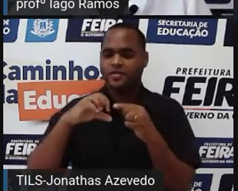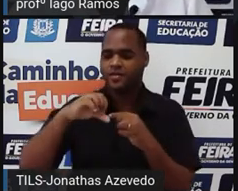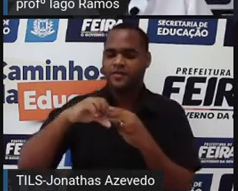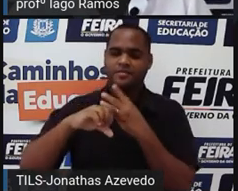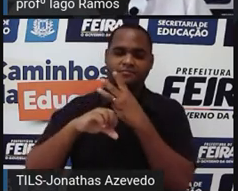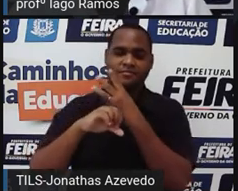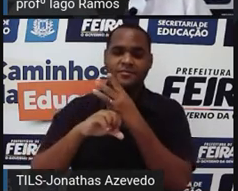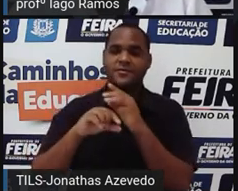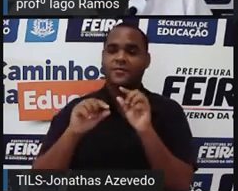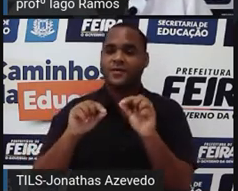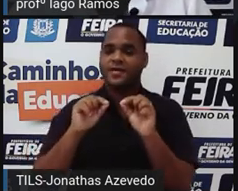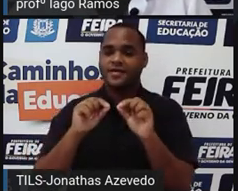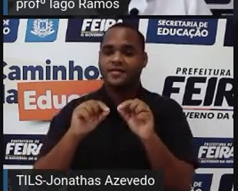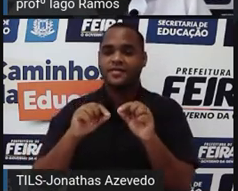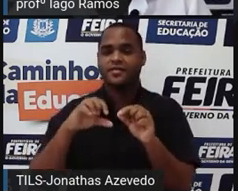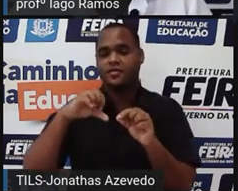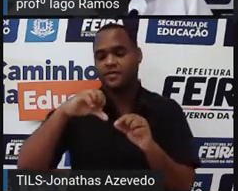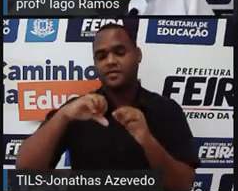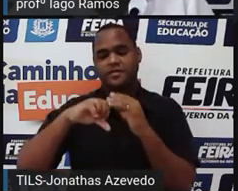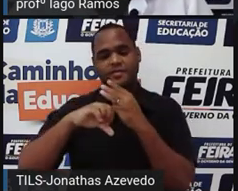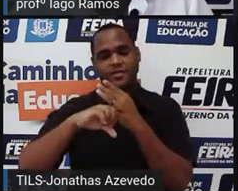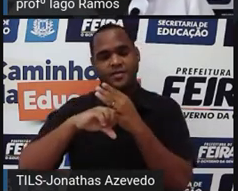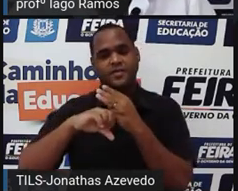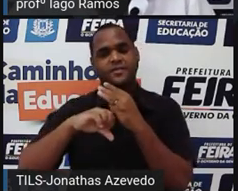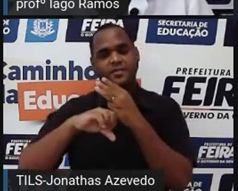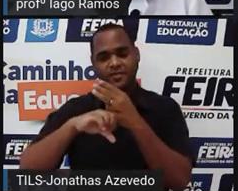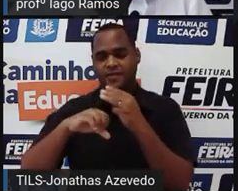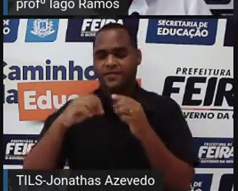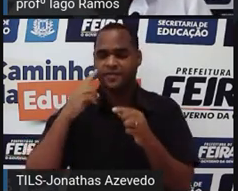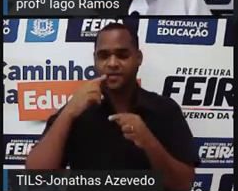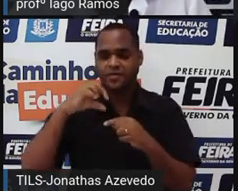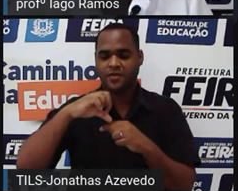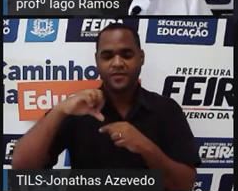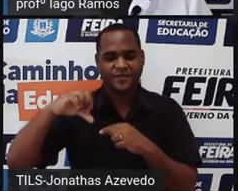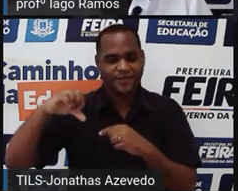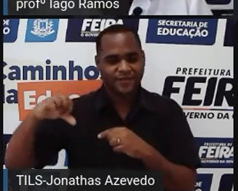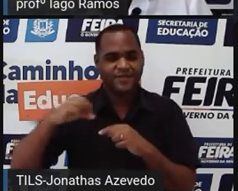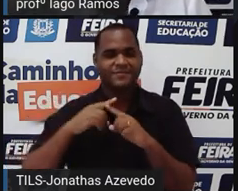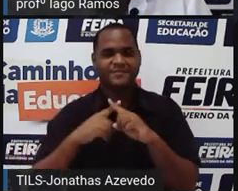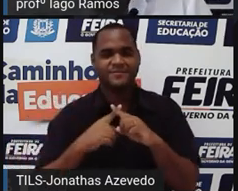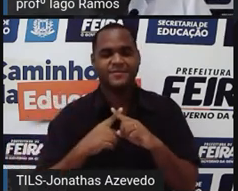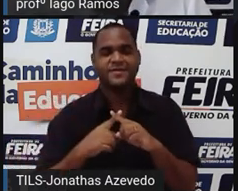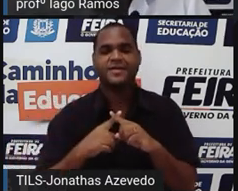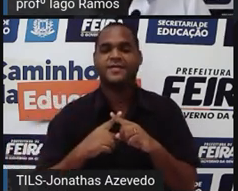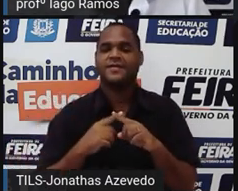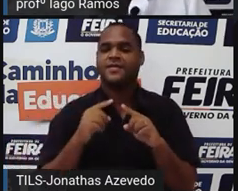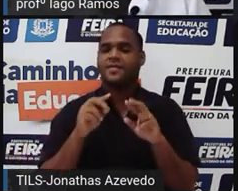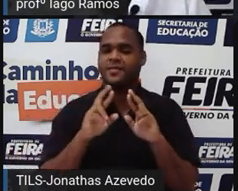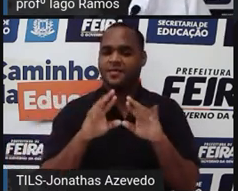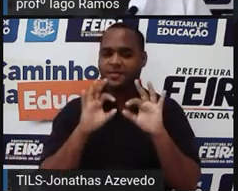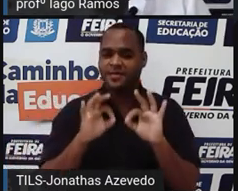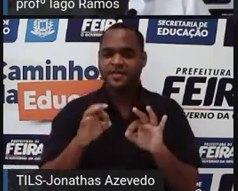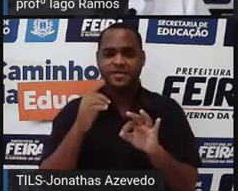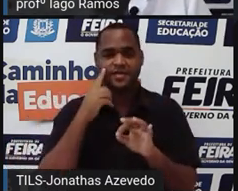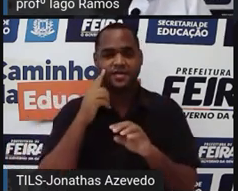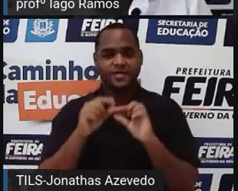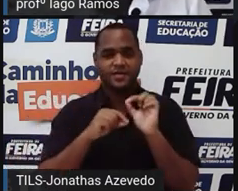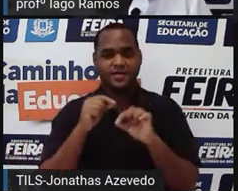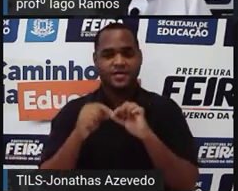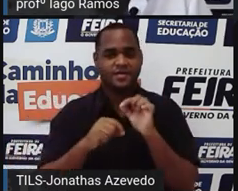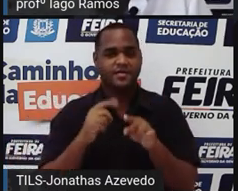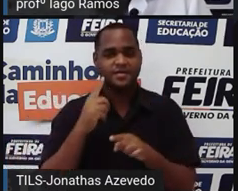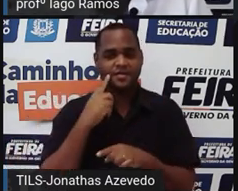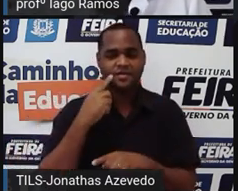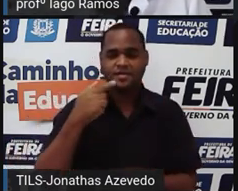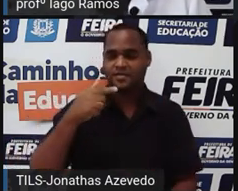3. E para calcular isso é só fazer 9 vezes 9 vezes 9 e fazendo toda essa multiplicaçãozinha aí vai